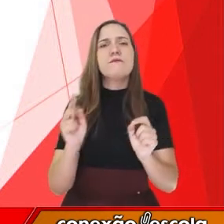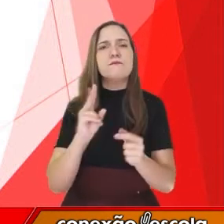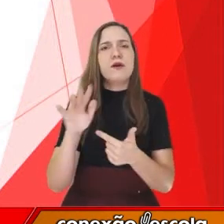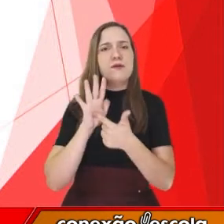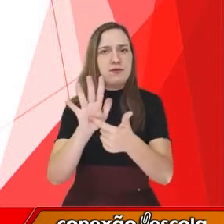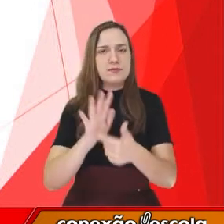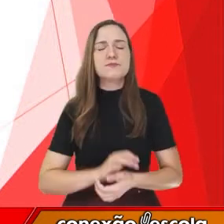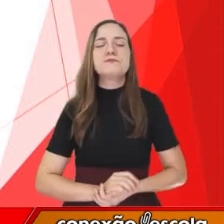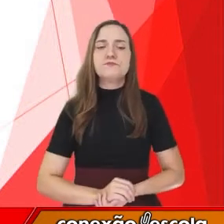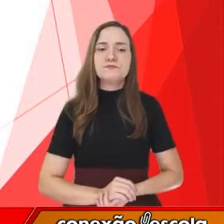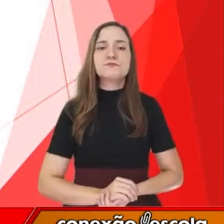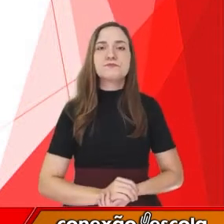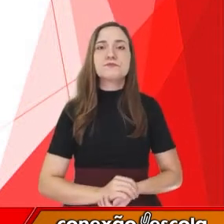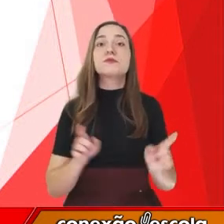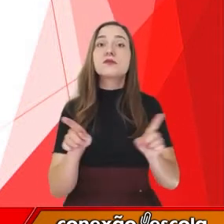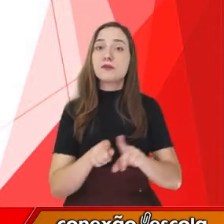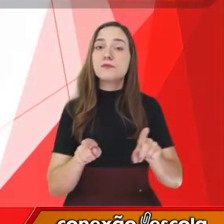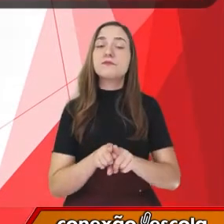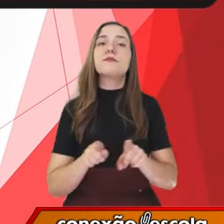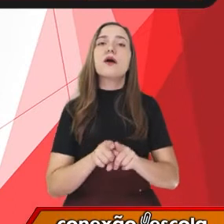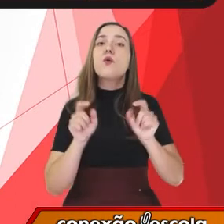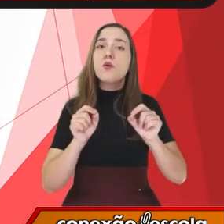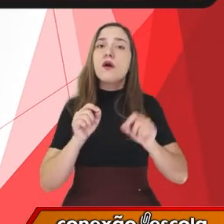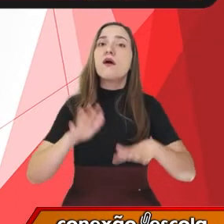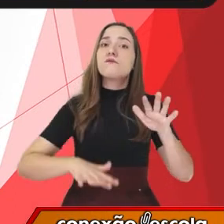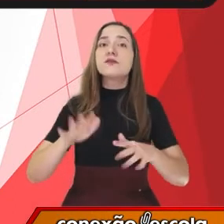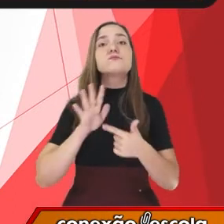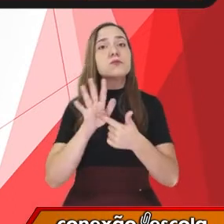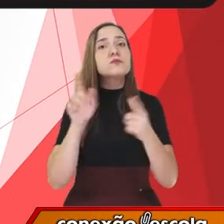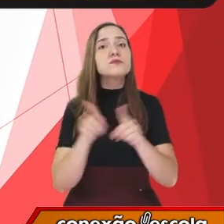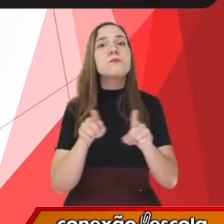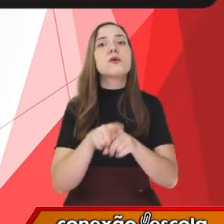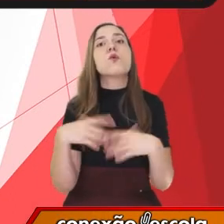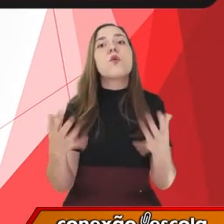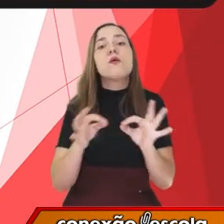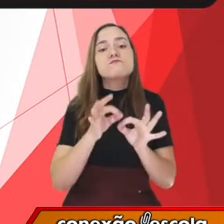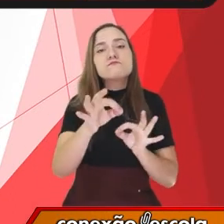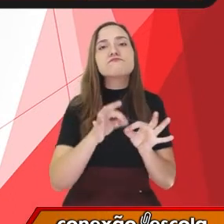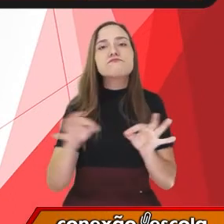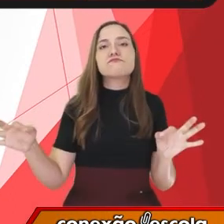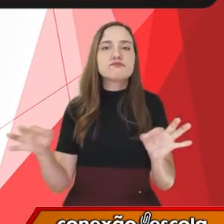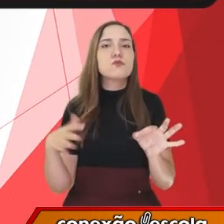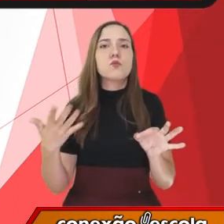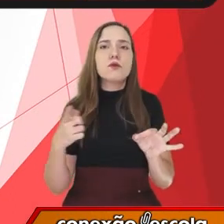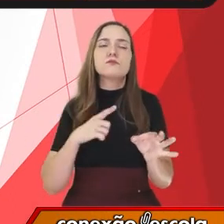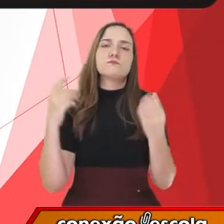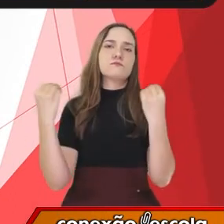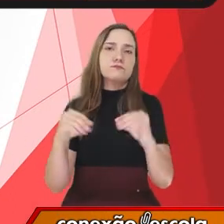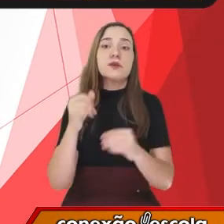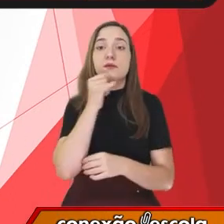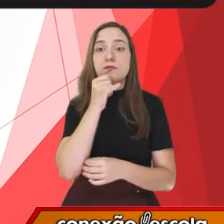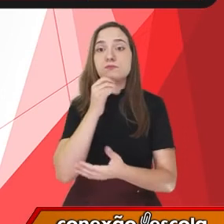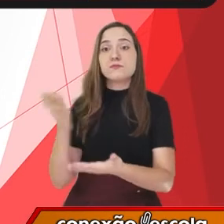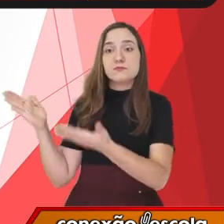gráfico representam. E algumas vezes a unidade de medida usada para essas informações. No